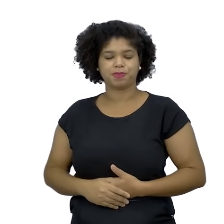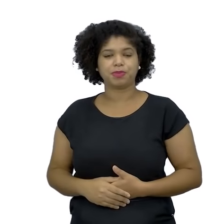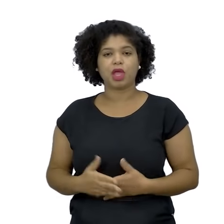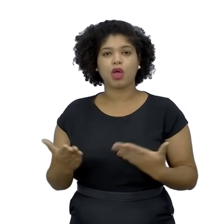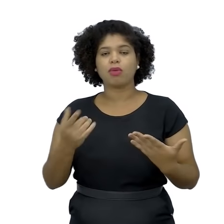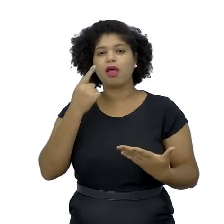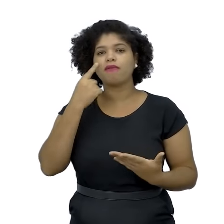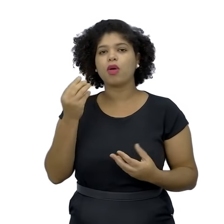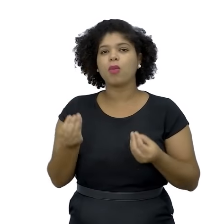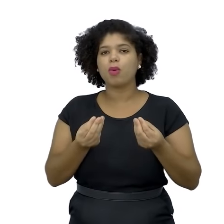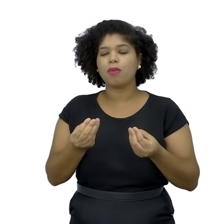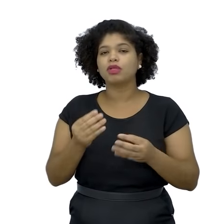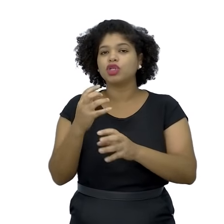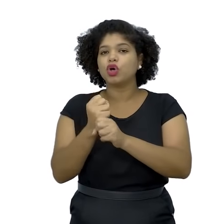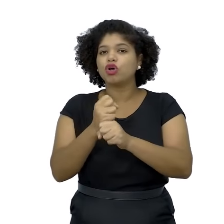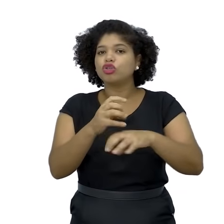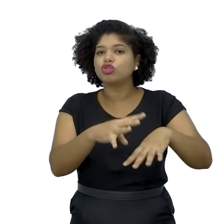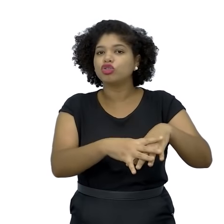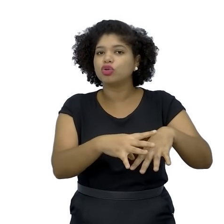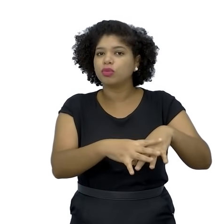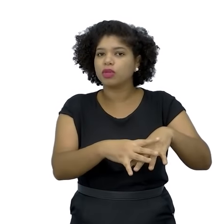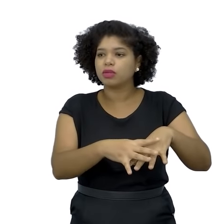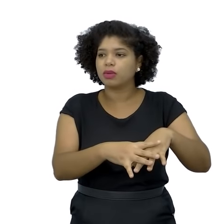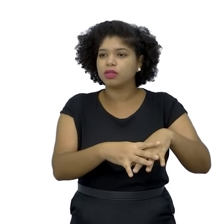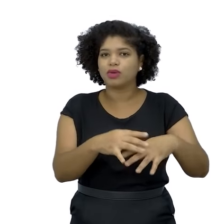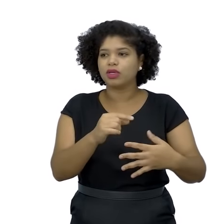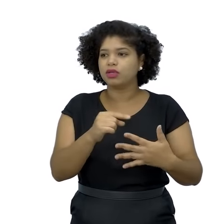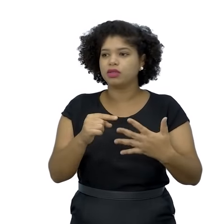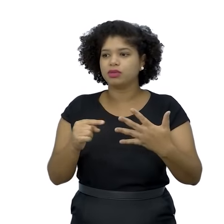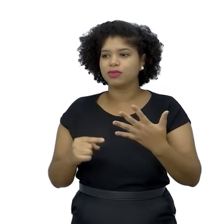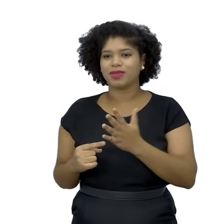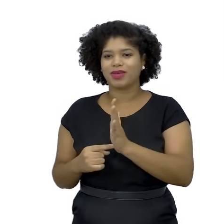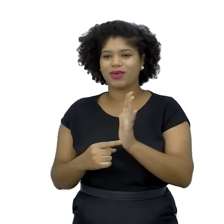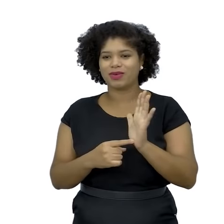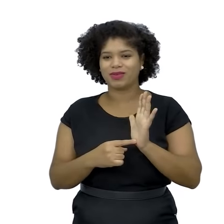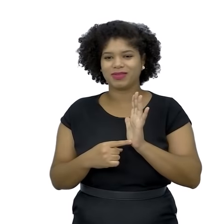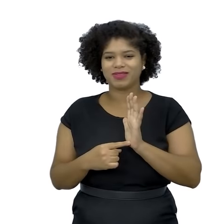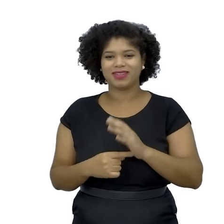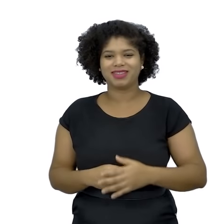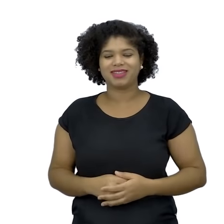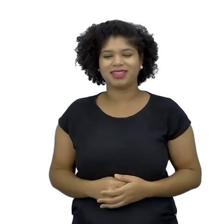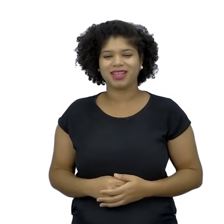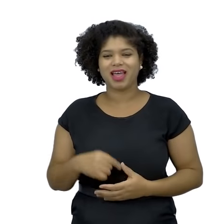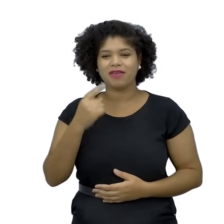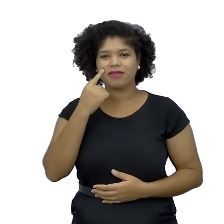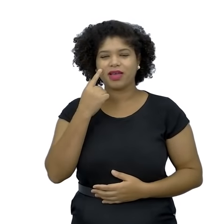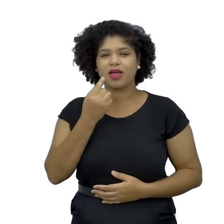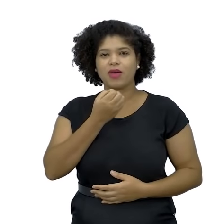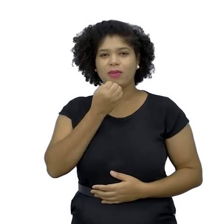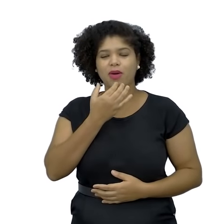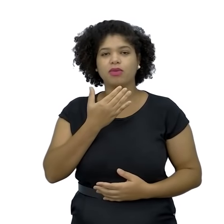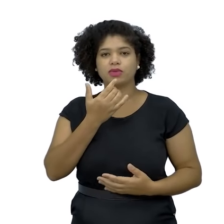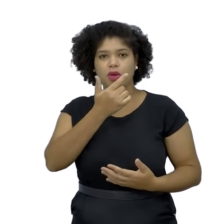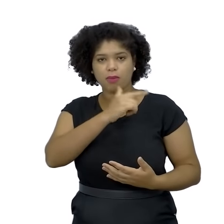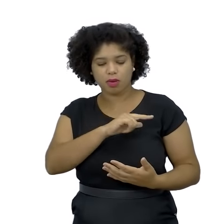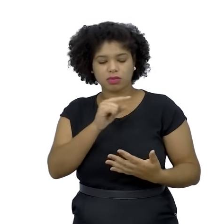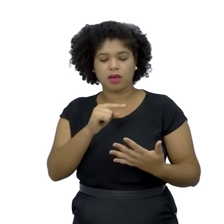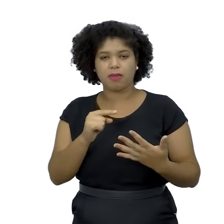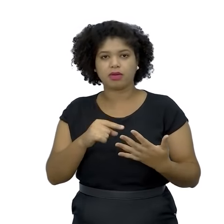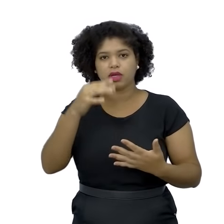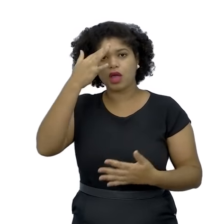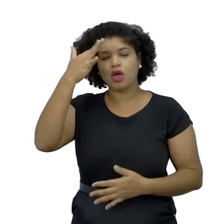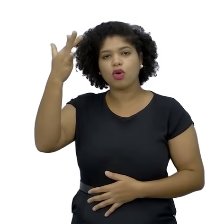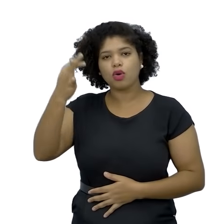relação aí ao pensamento aritmético, a gente trouxe aqui esse esquema que ele vai facilitar bastante aí na compreensão sobre